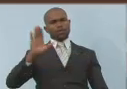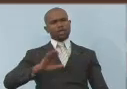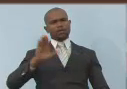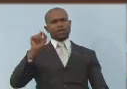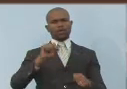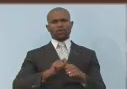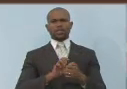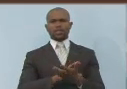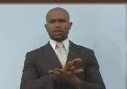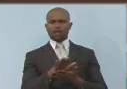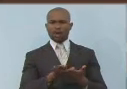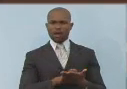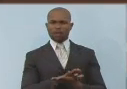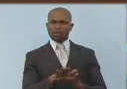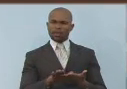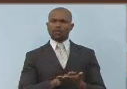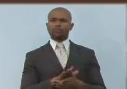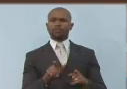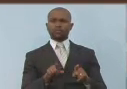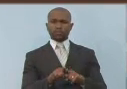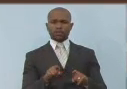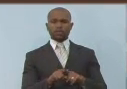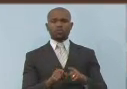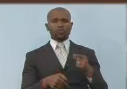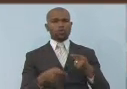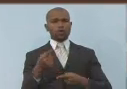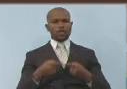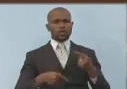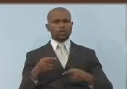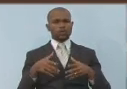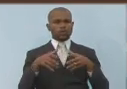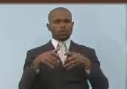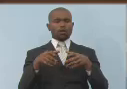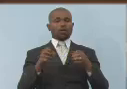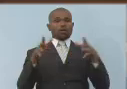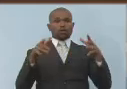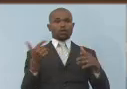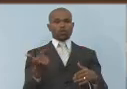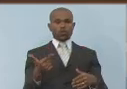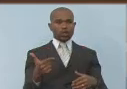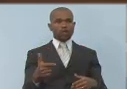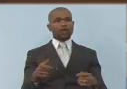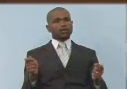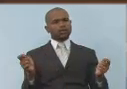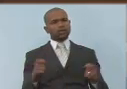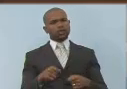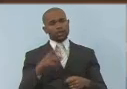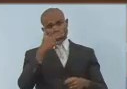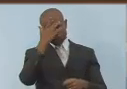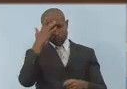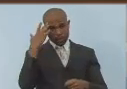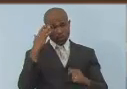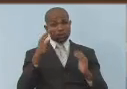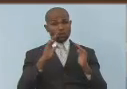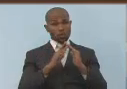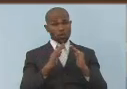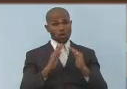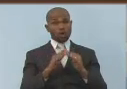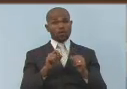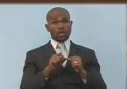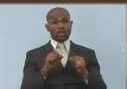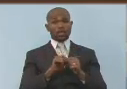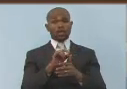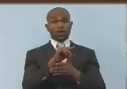cumprem. Mas também os políticos não têm bola de cristal. Cabem aos moradores fazer um